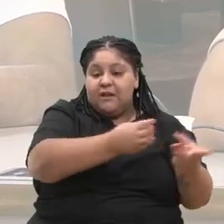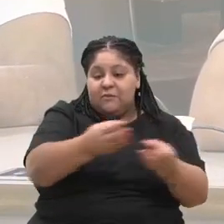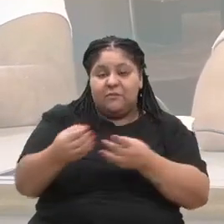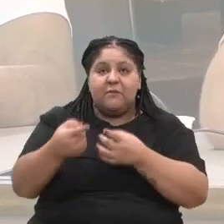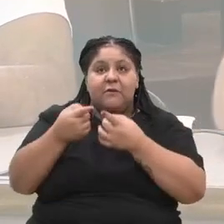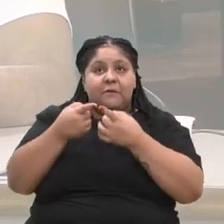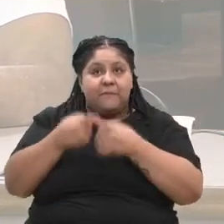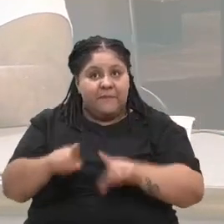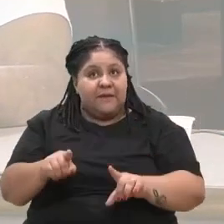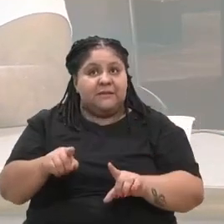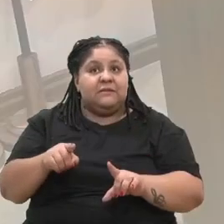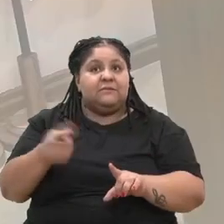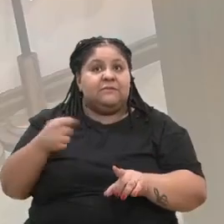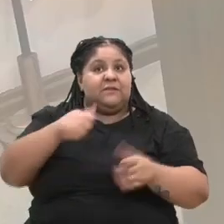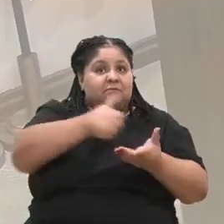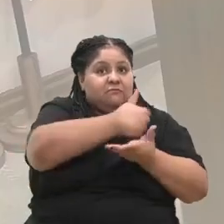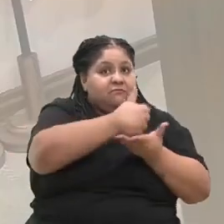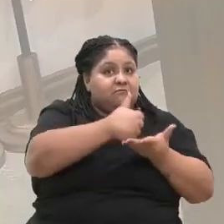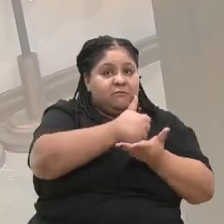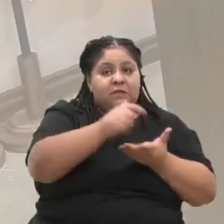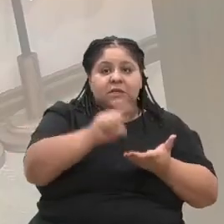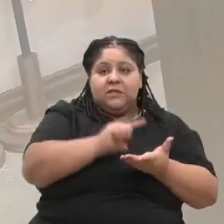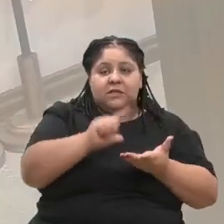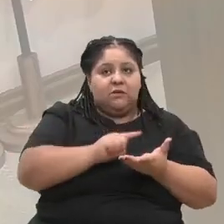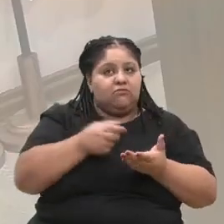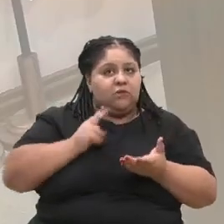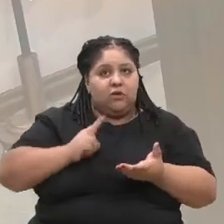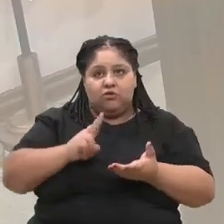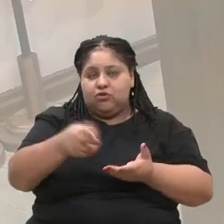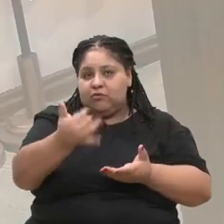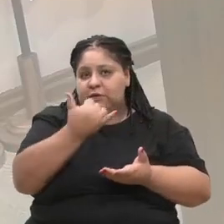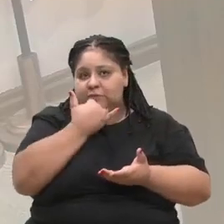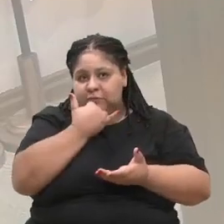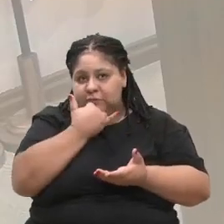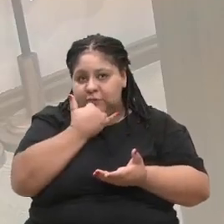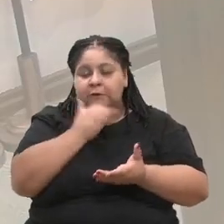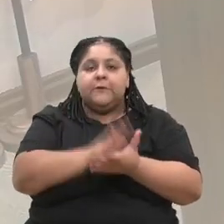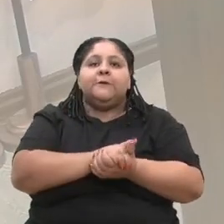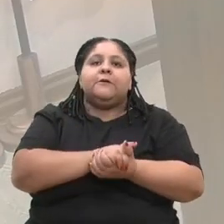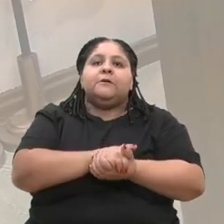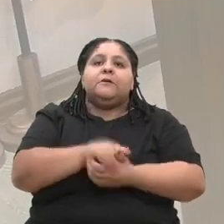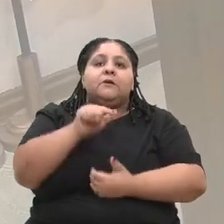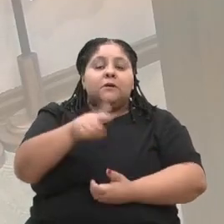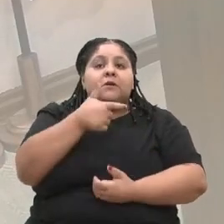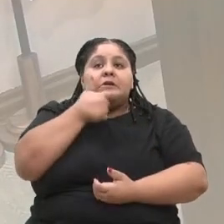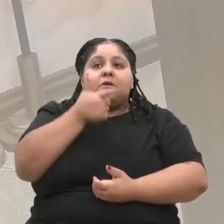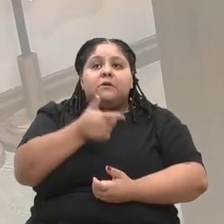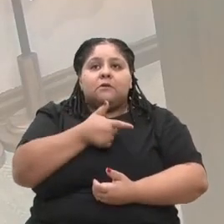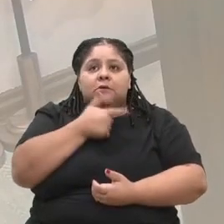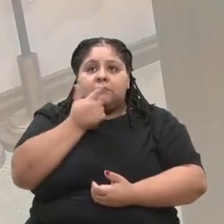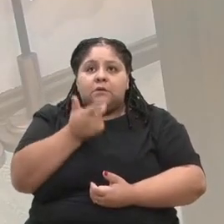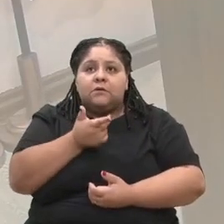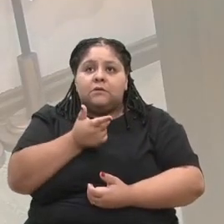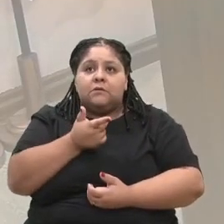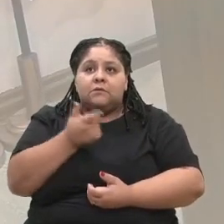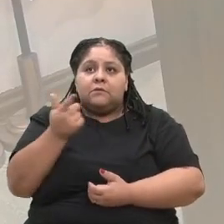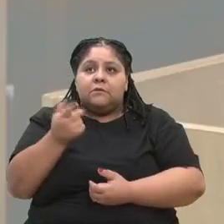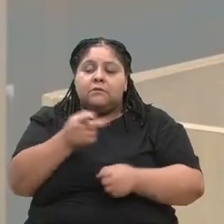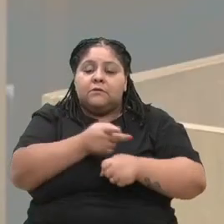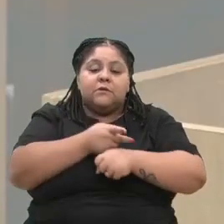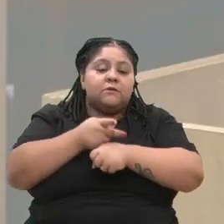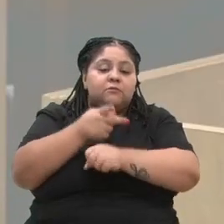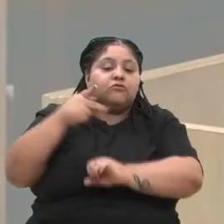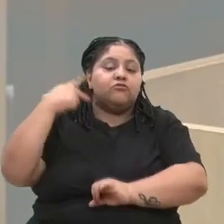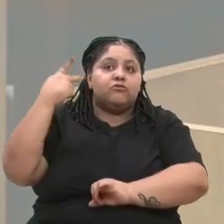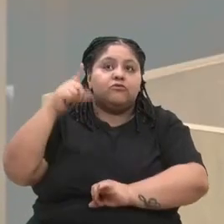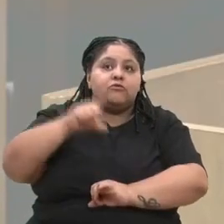Isso. Não vai dar para passar mais a parte, vereador, desculpe, mas é isso que eu digo, sabe? Daí eles procuram o vereador, porque o vereador tem